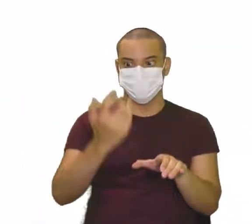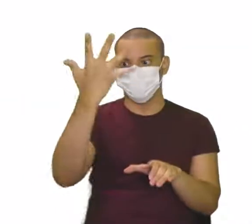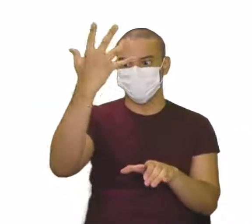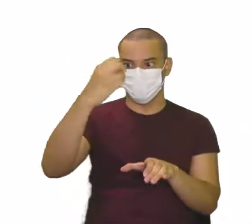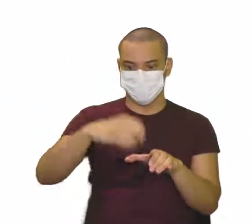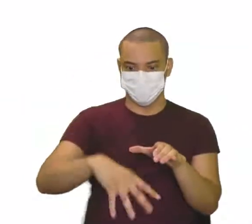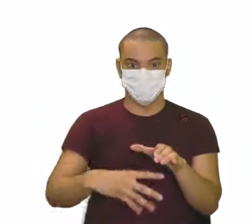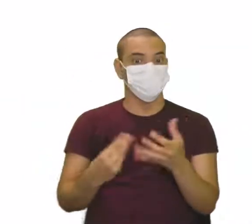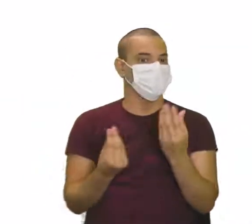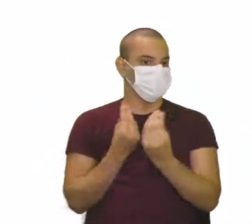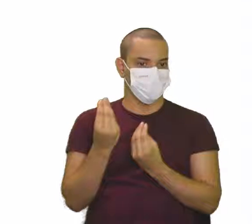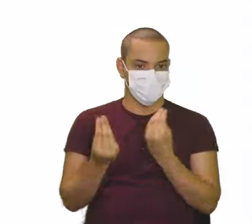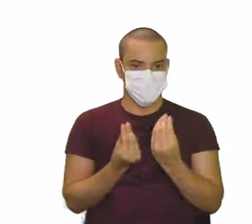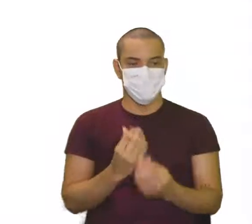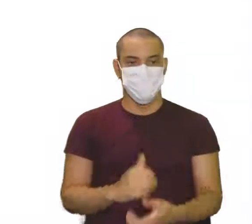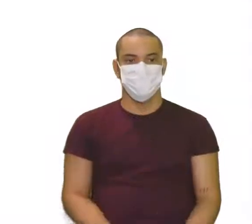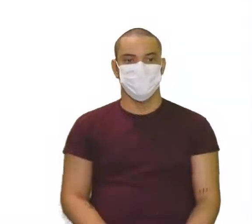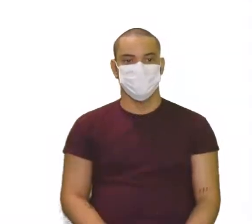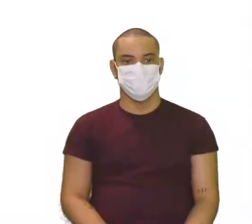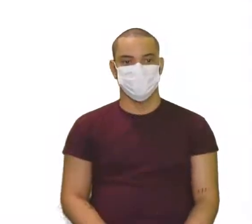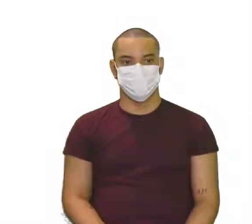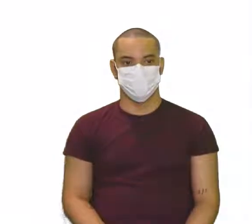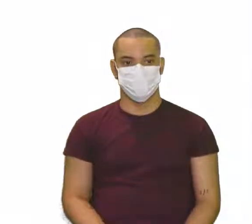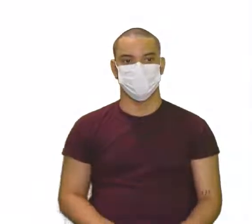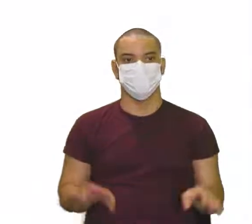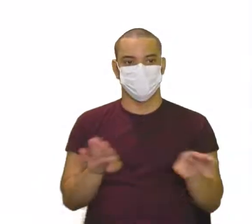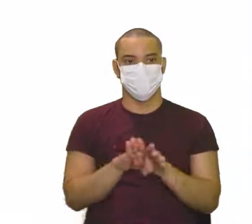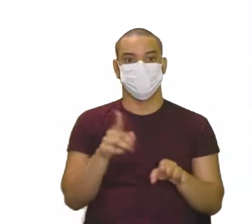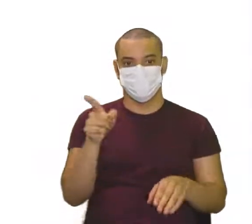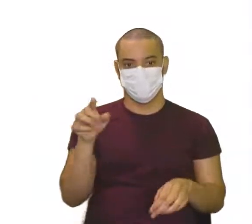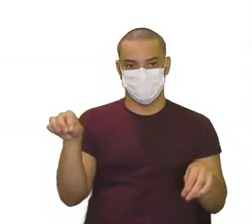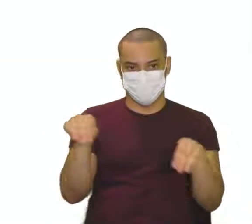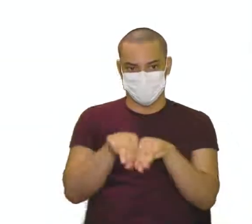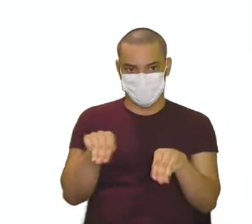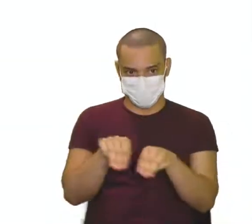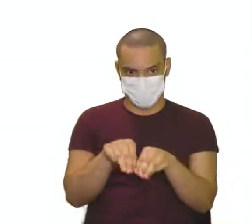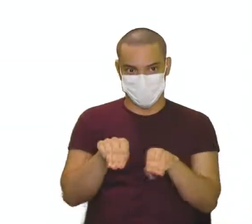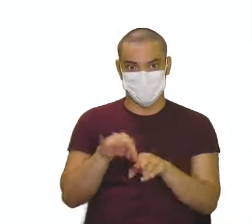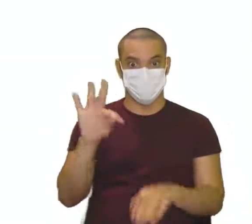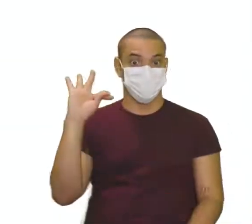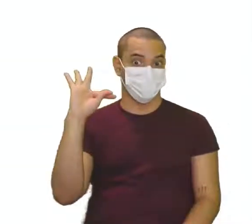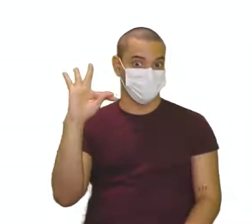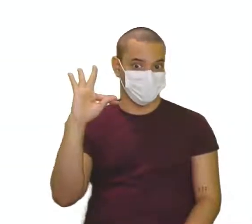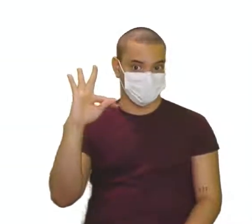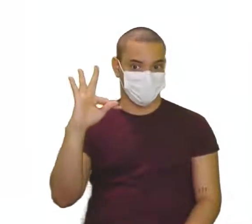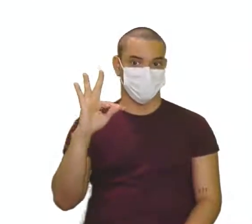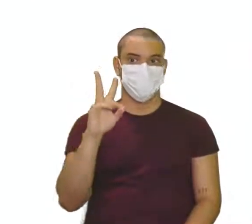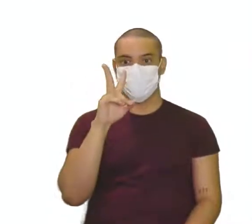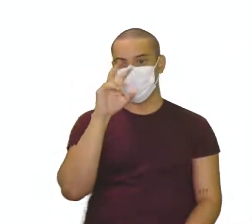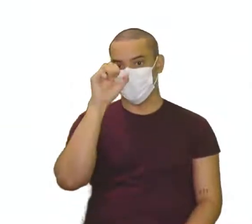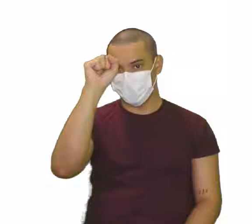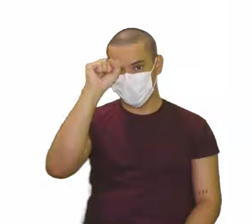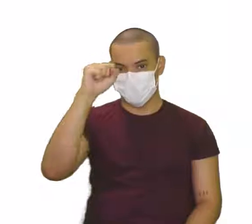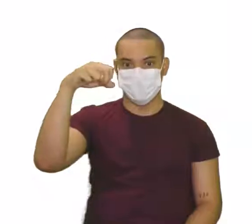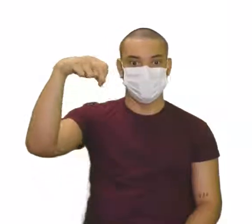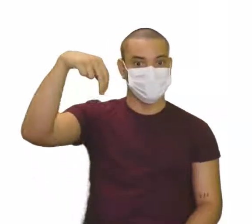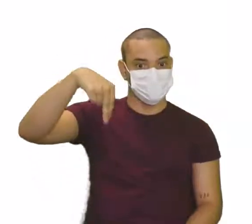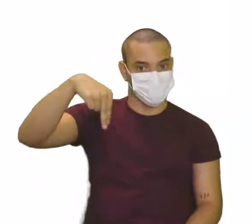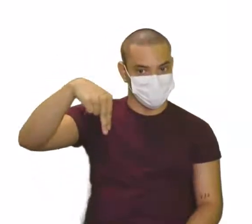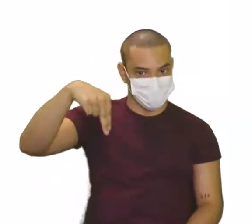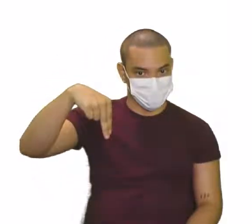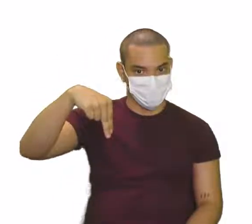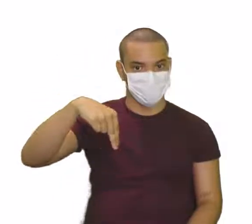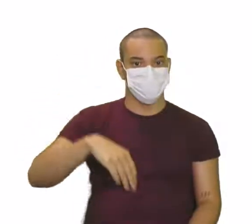aqui, pessoal, só para a gente ver, olha só, campo magnético em Tesla, força magnética em Newton,